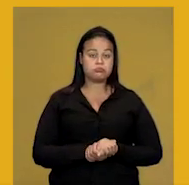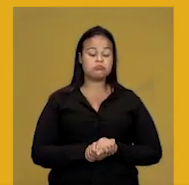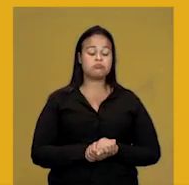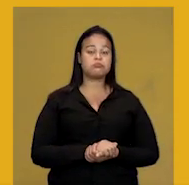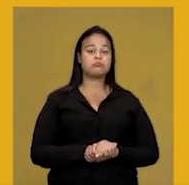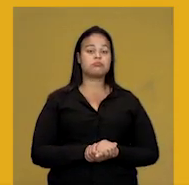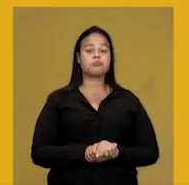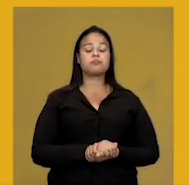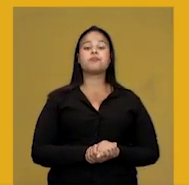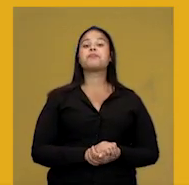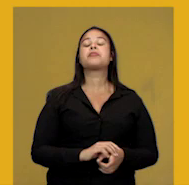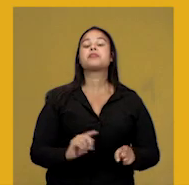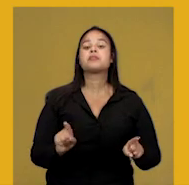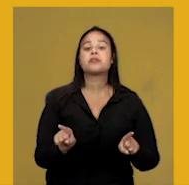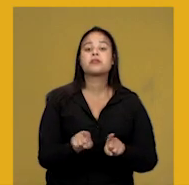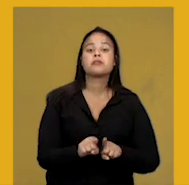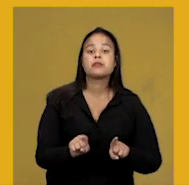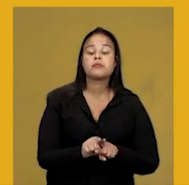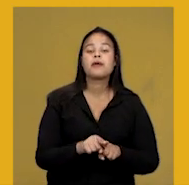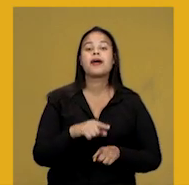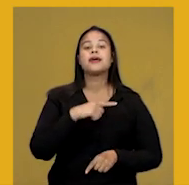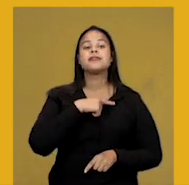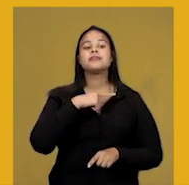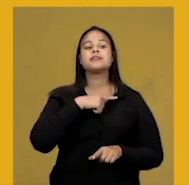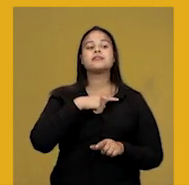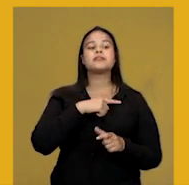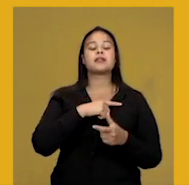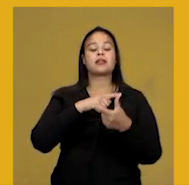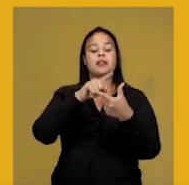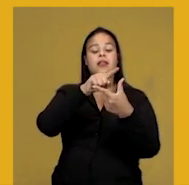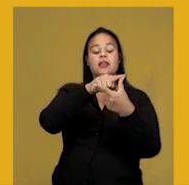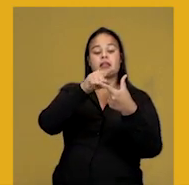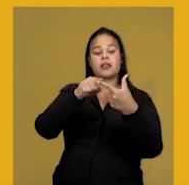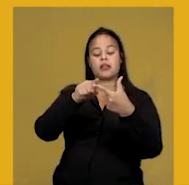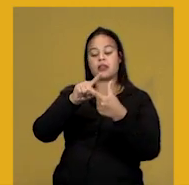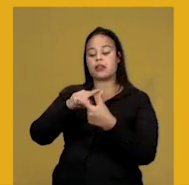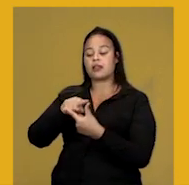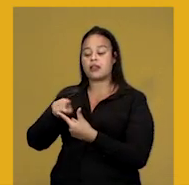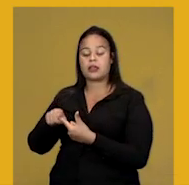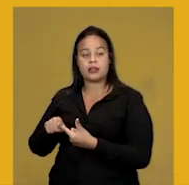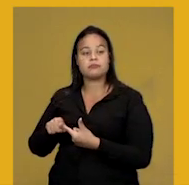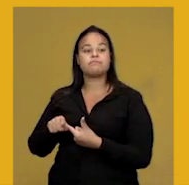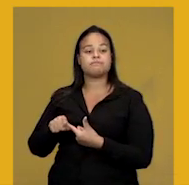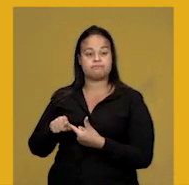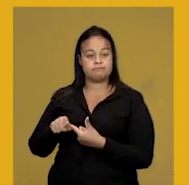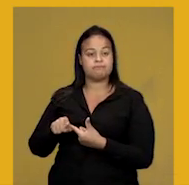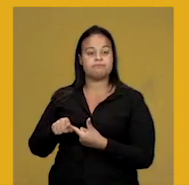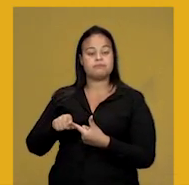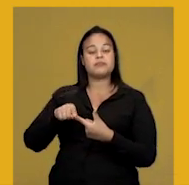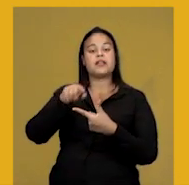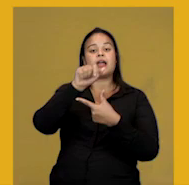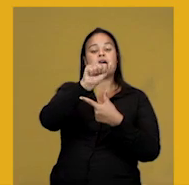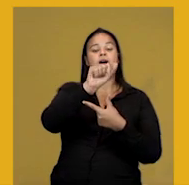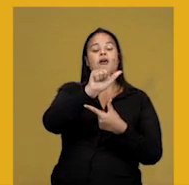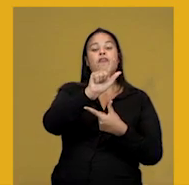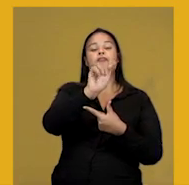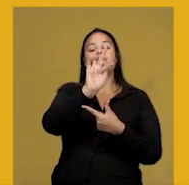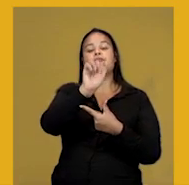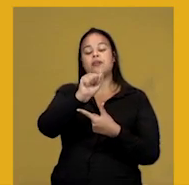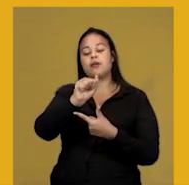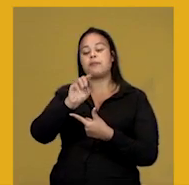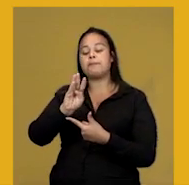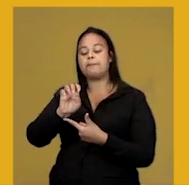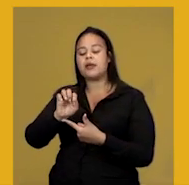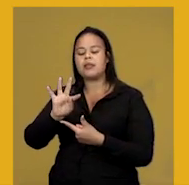E nós temos também mais dois ângulos, o alfa e o beta. Com a informação deste